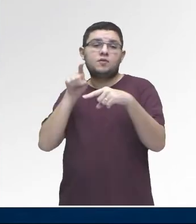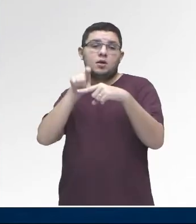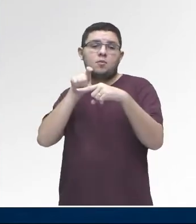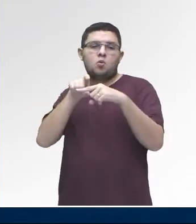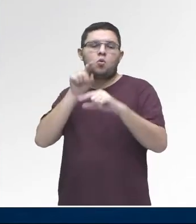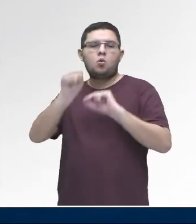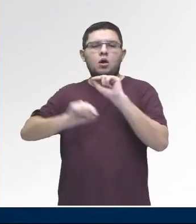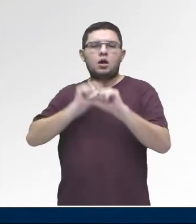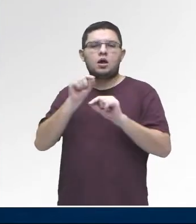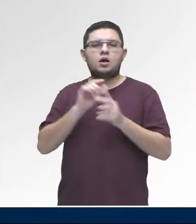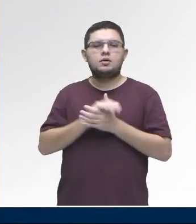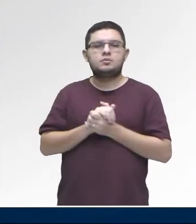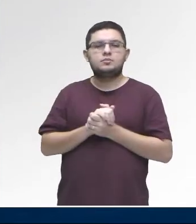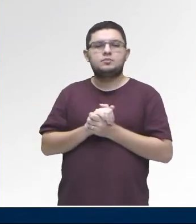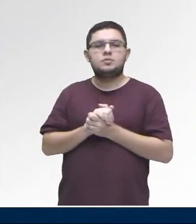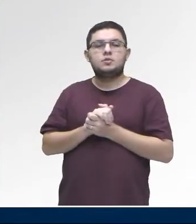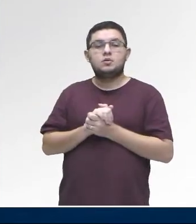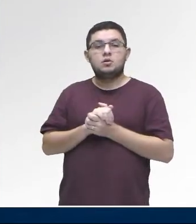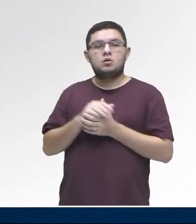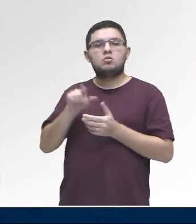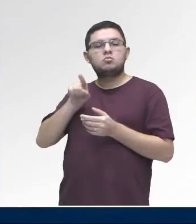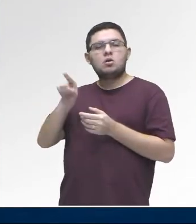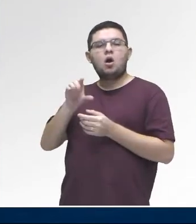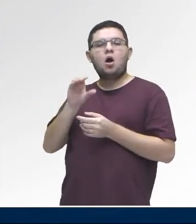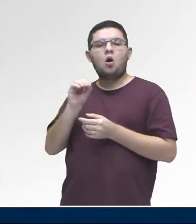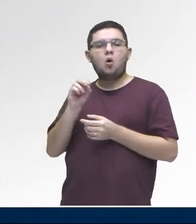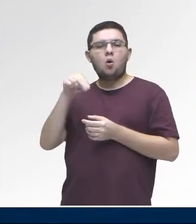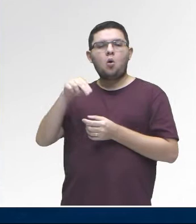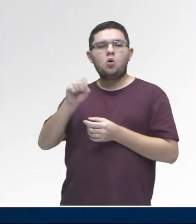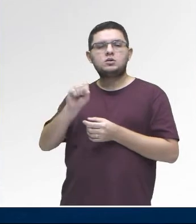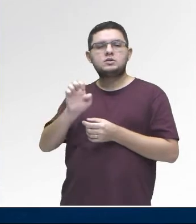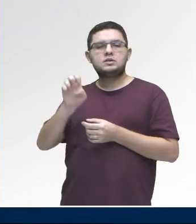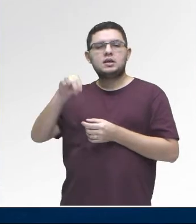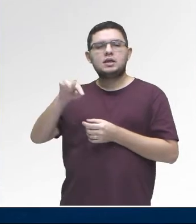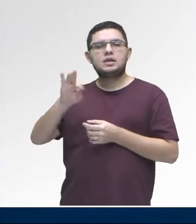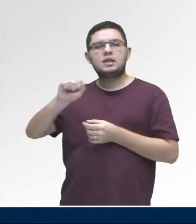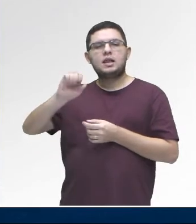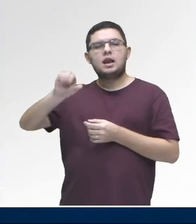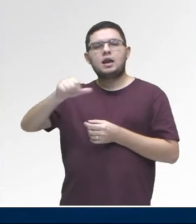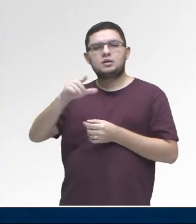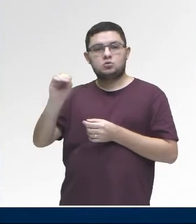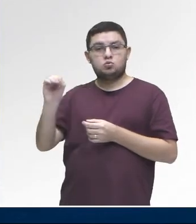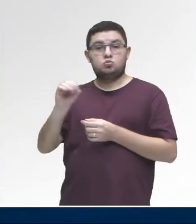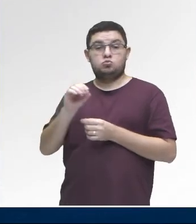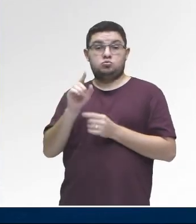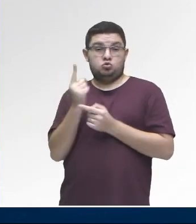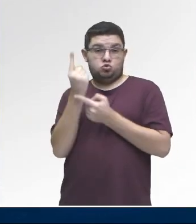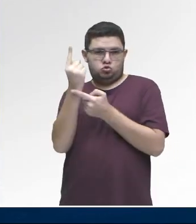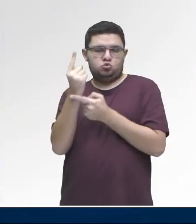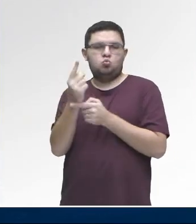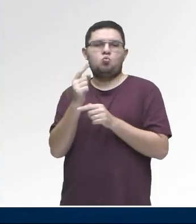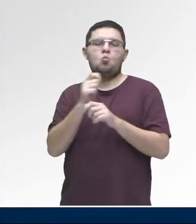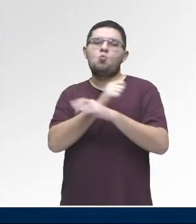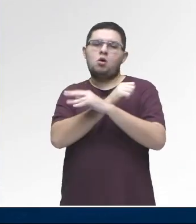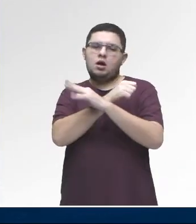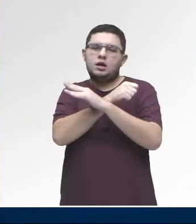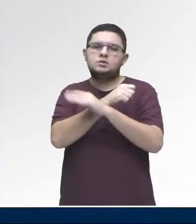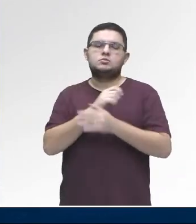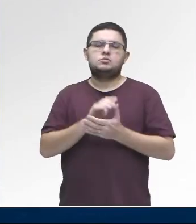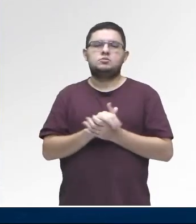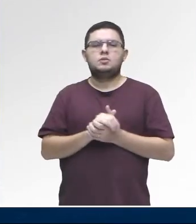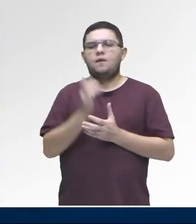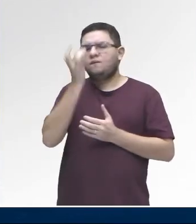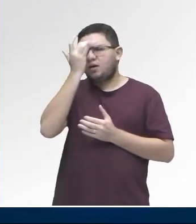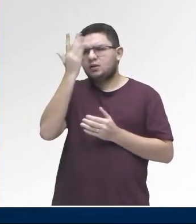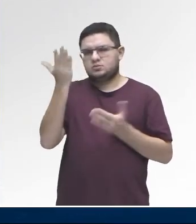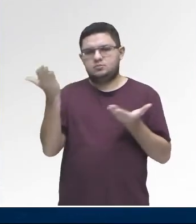concentração do ácido. Olha aí. Tudo bem, gente? Bem fácil, né? Não é difícil, não. É bem facilzinho.